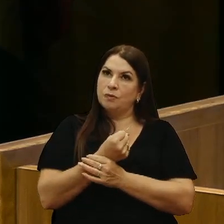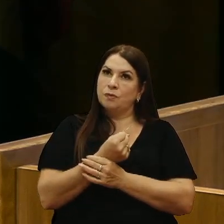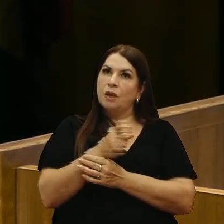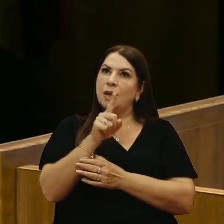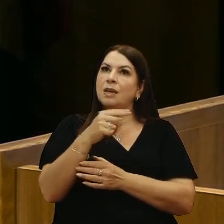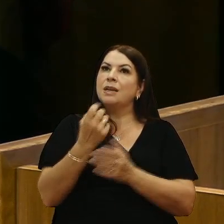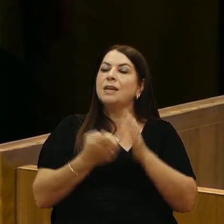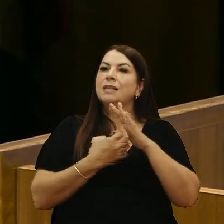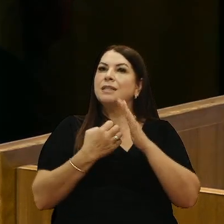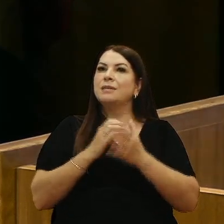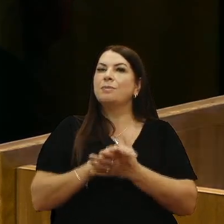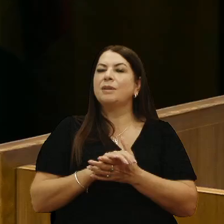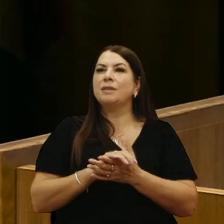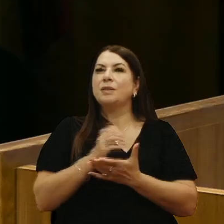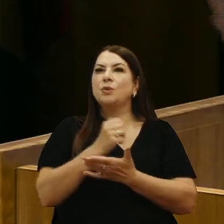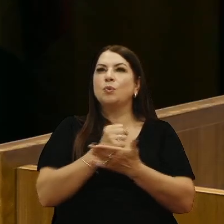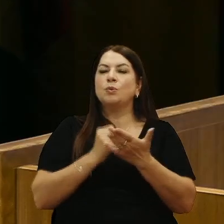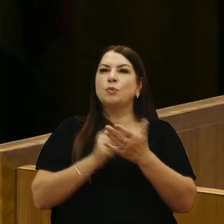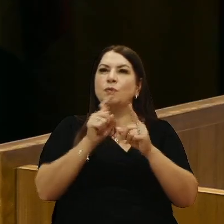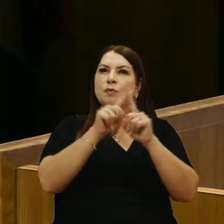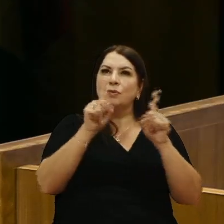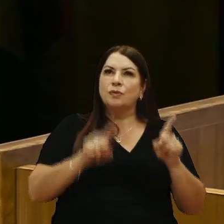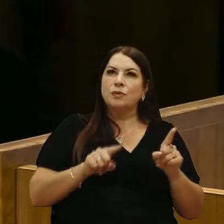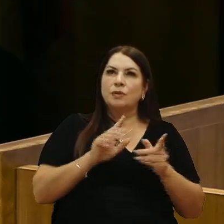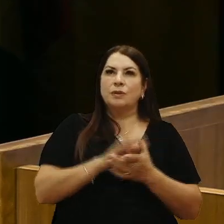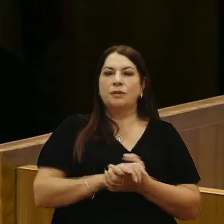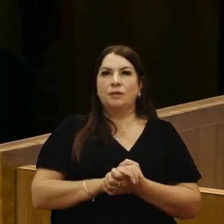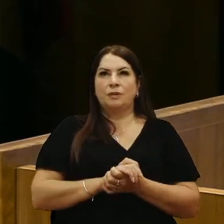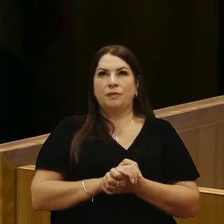Essa empresa contratou funcionários.